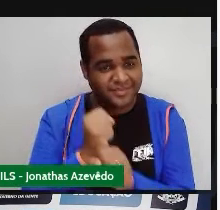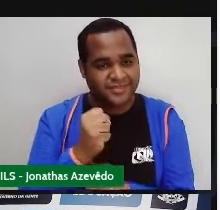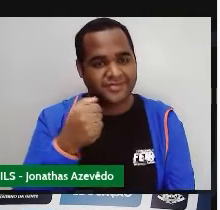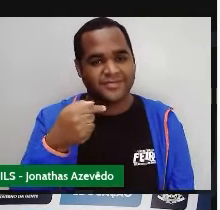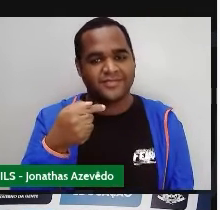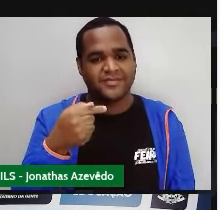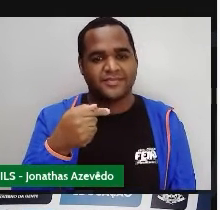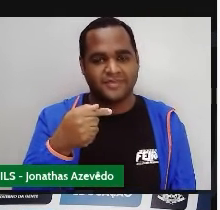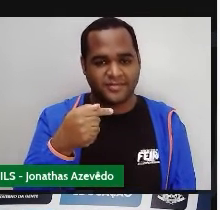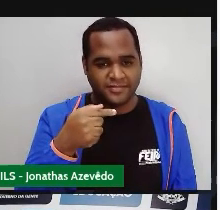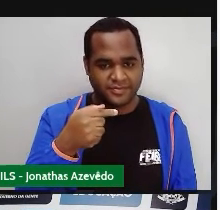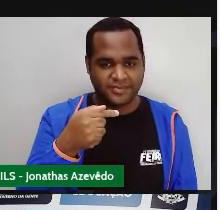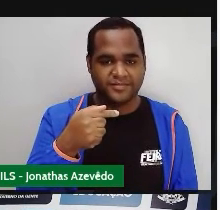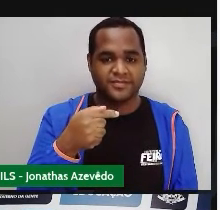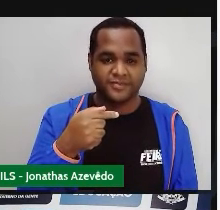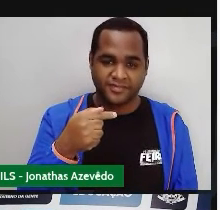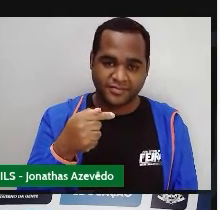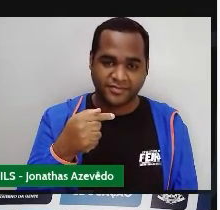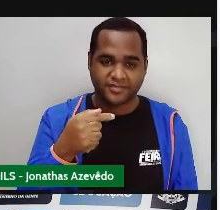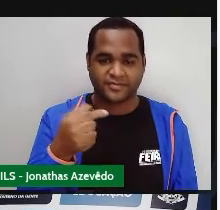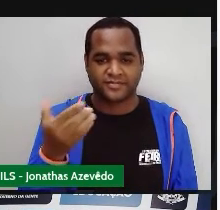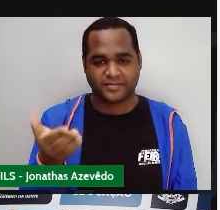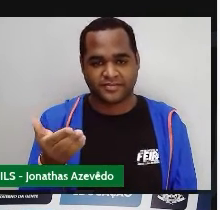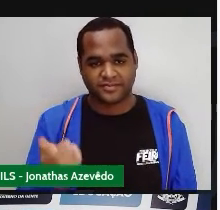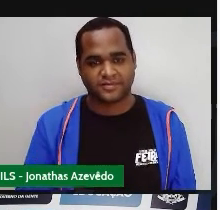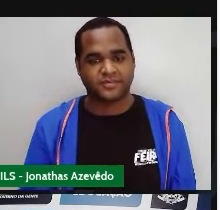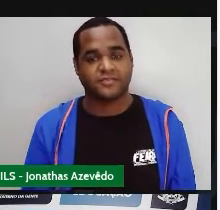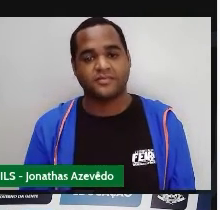vai ser sete é outra alternativa